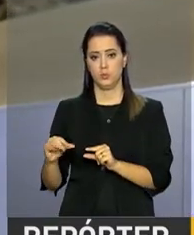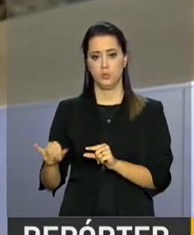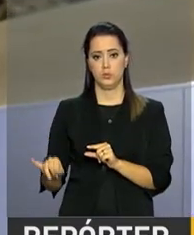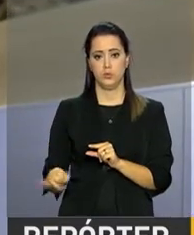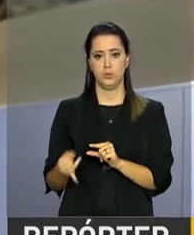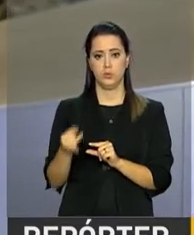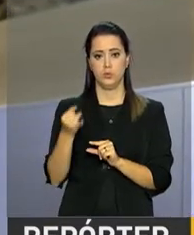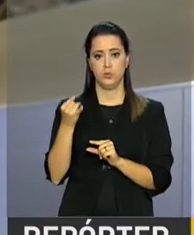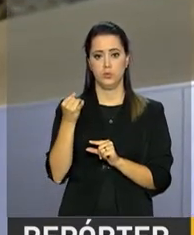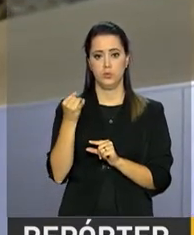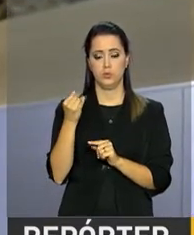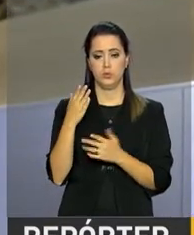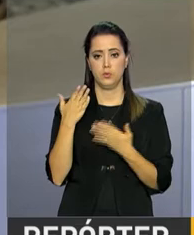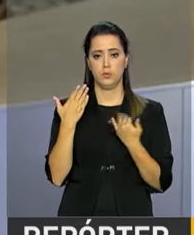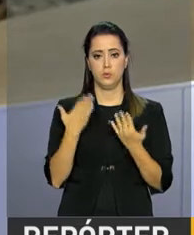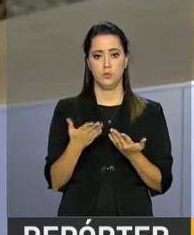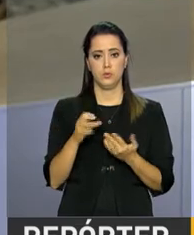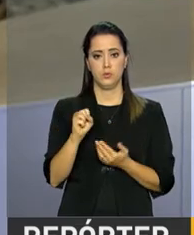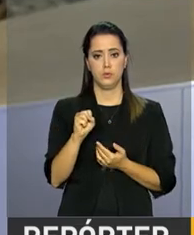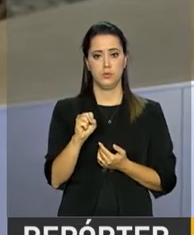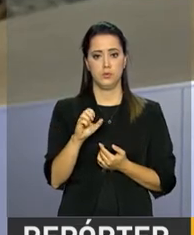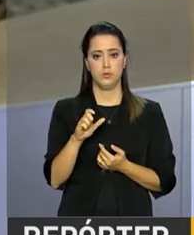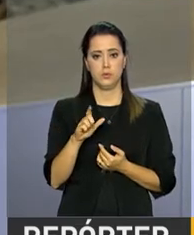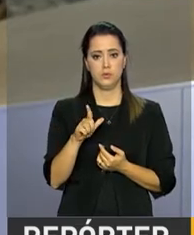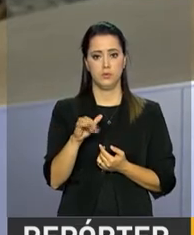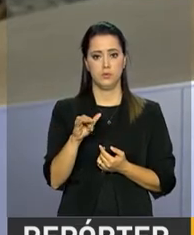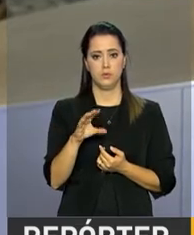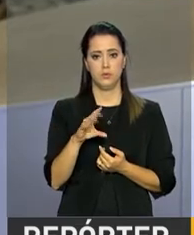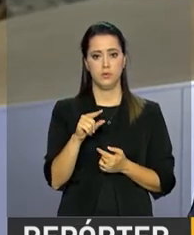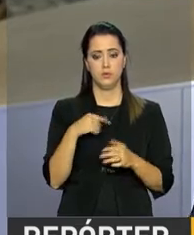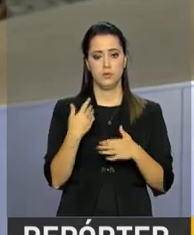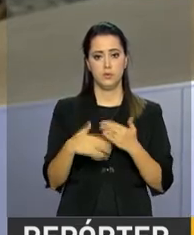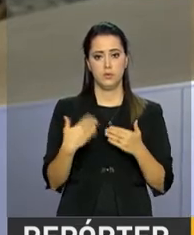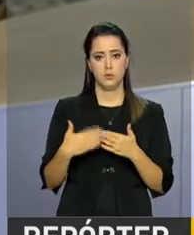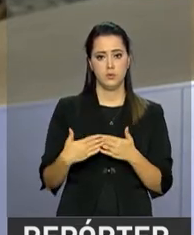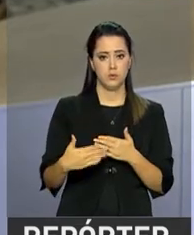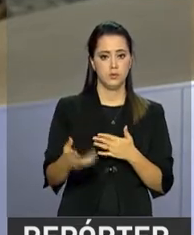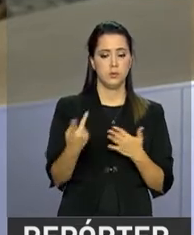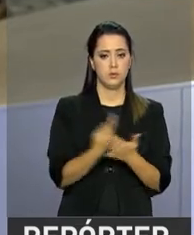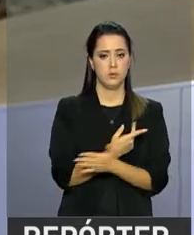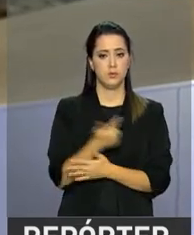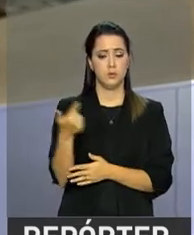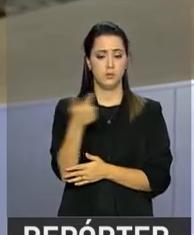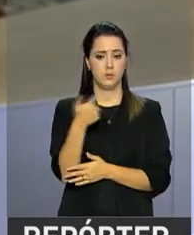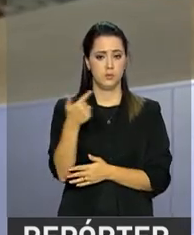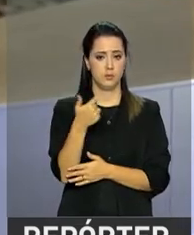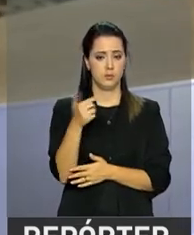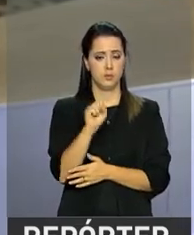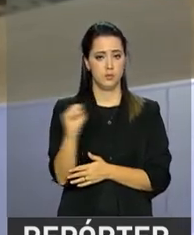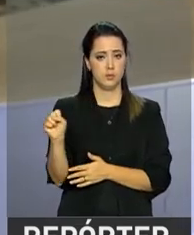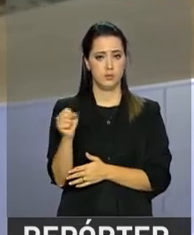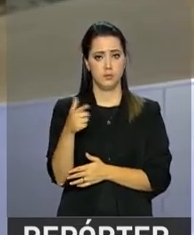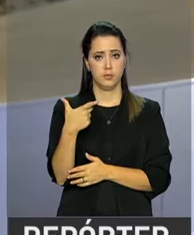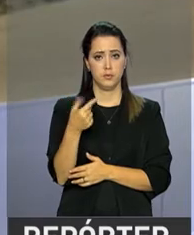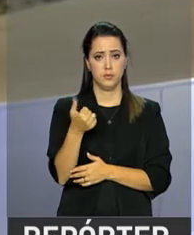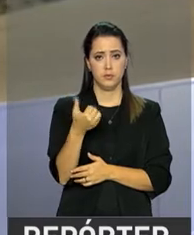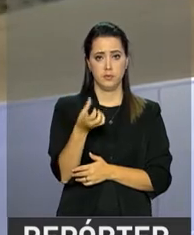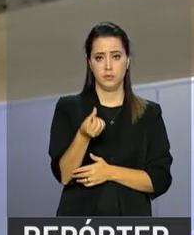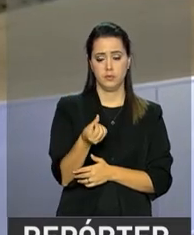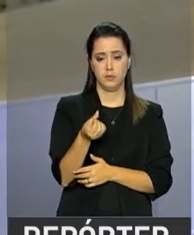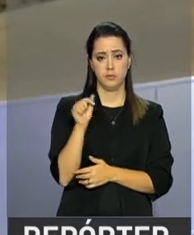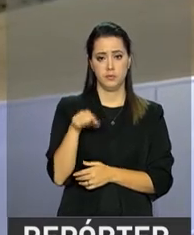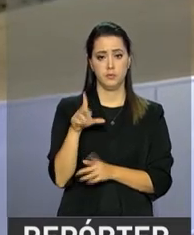básica de juros a selic este processo teve início lá no segundo semestre de 2016